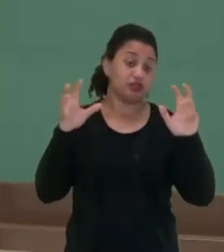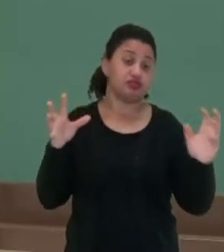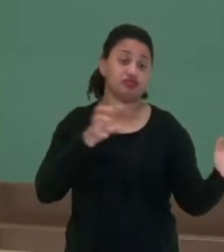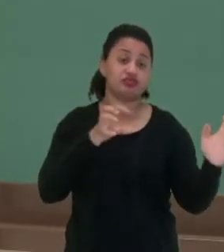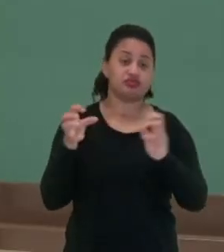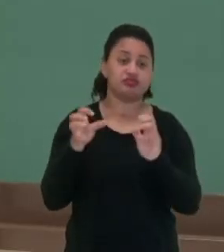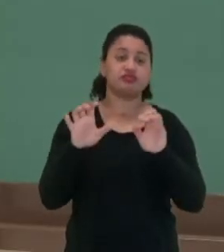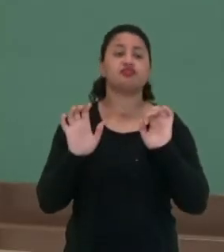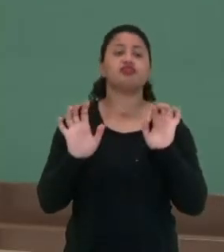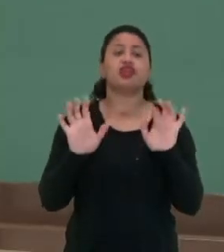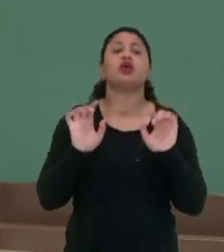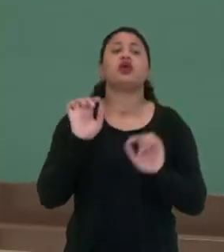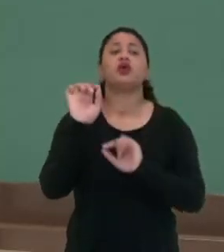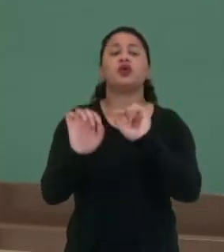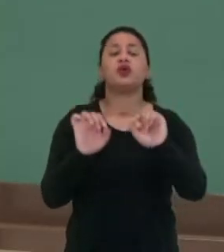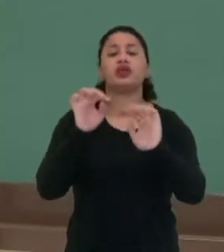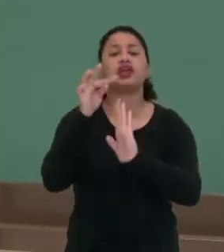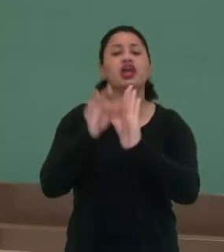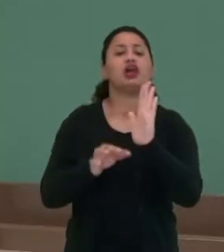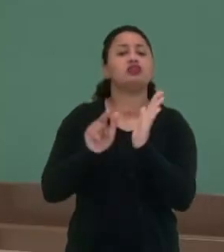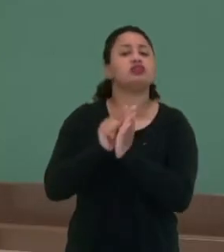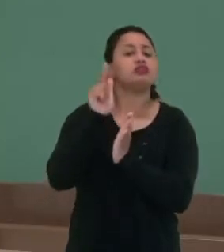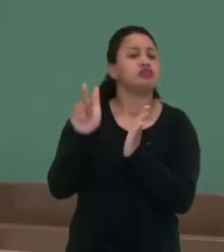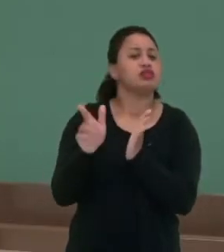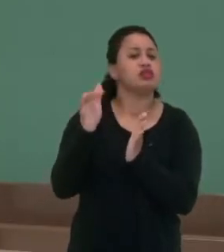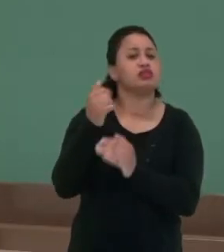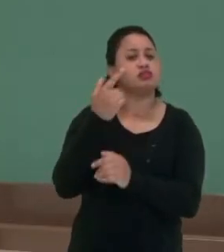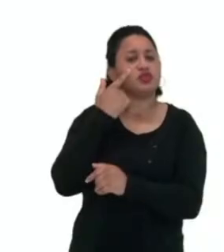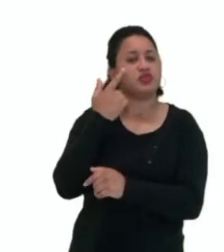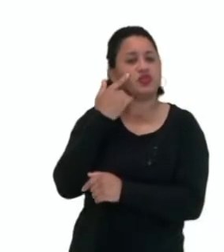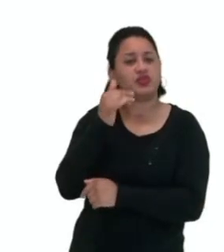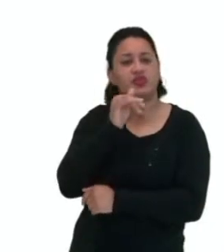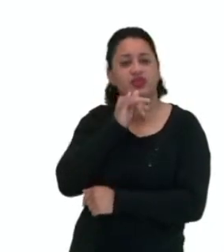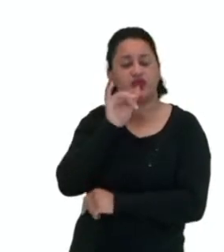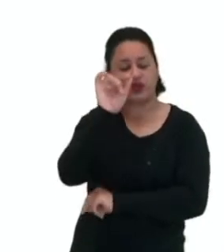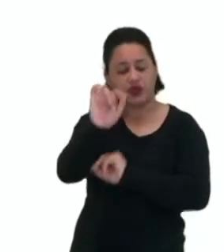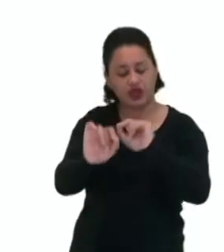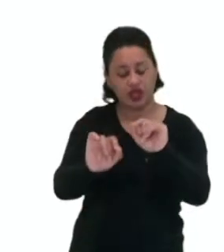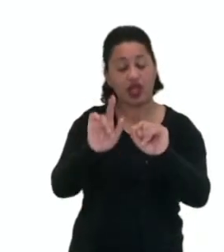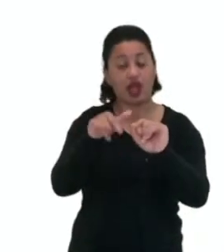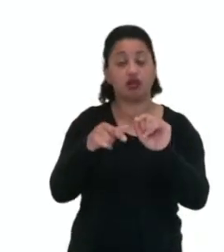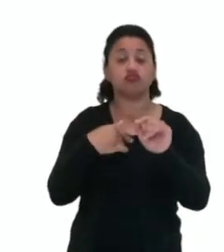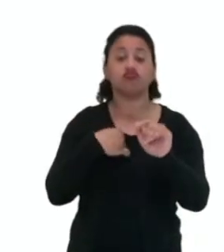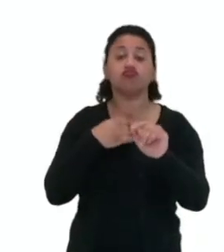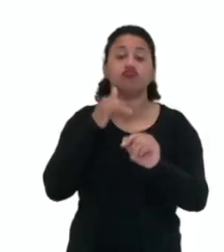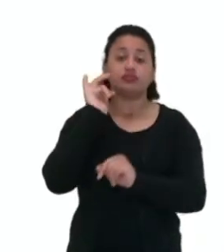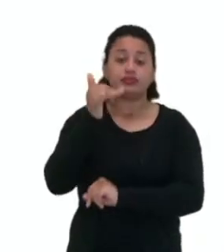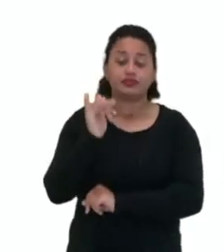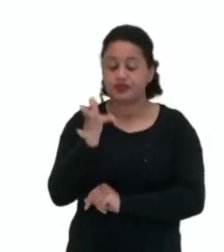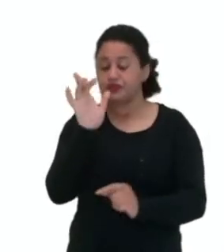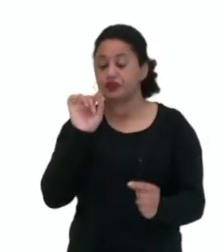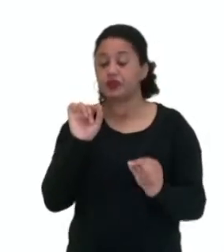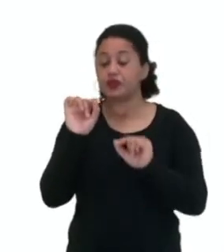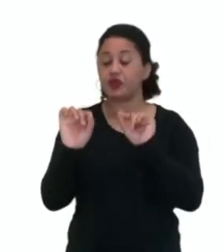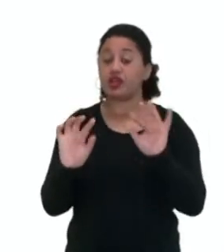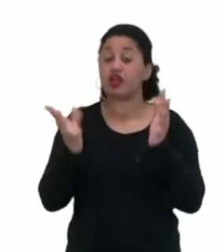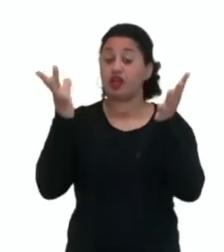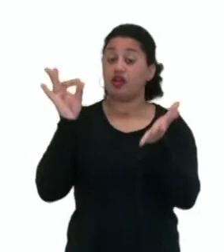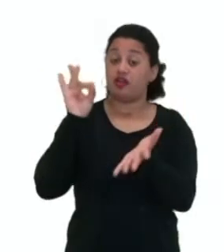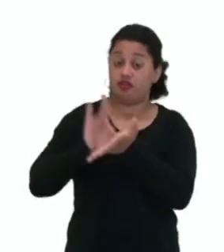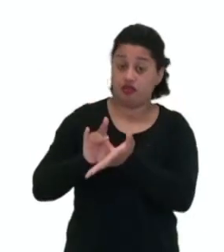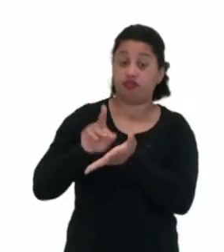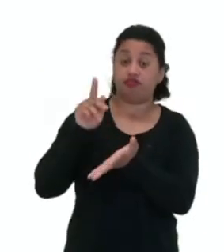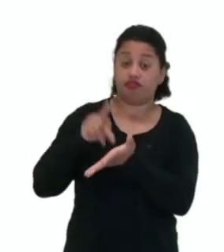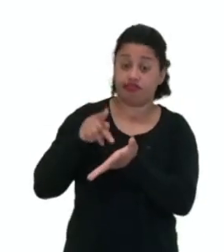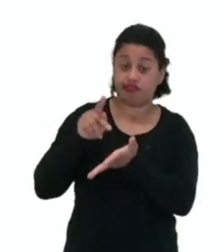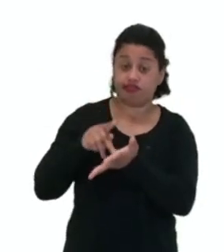afinal de contas, o que é um texto jornalístico? Dá uma olhada aqui, ó. É o relato objetivo de um acontecimento real com o